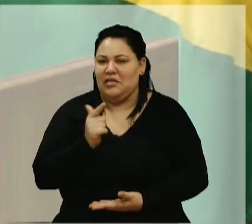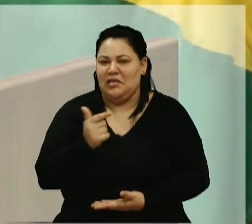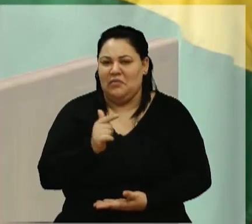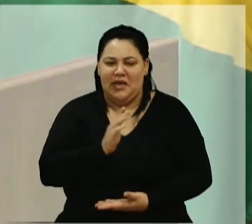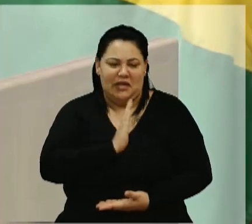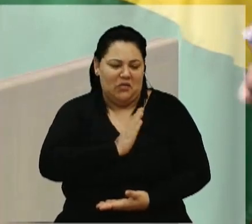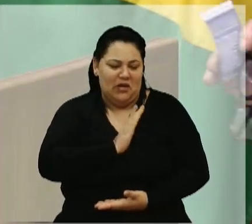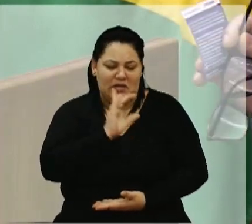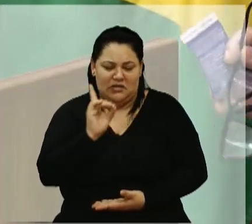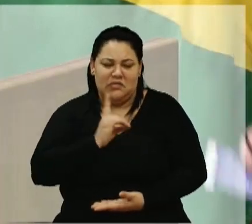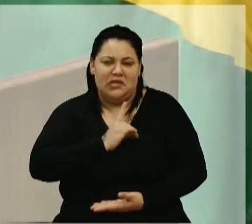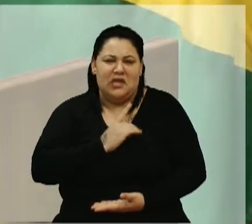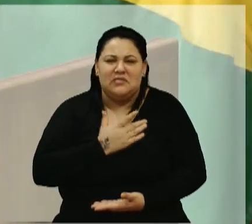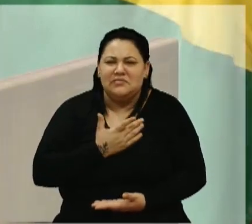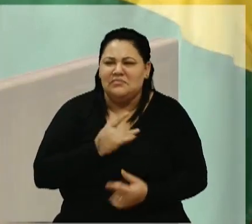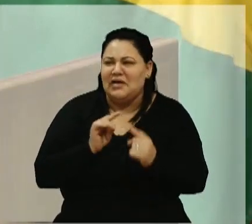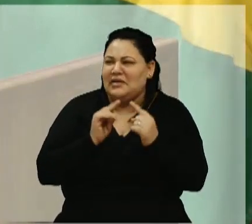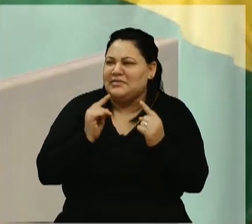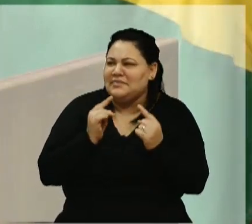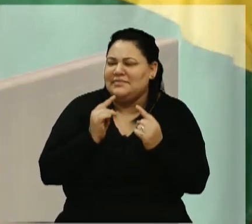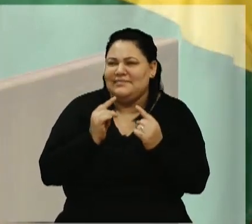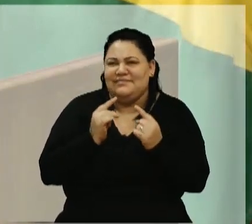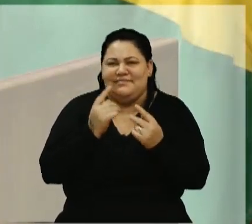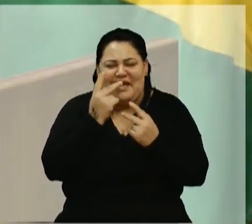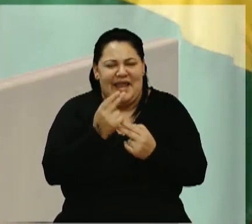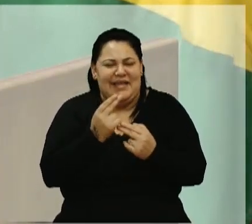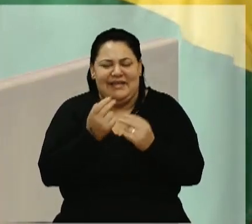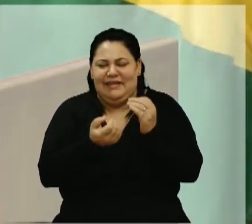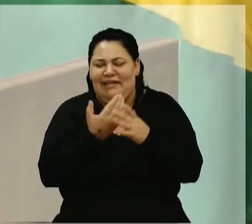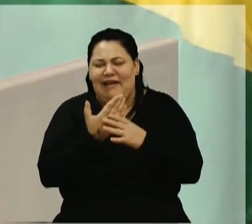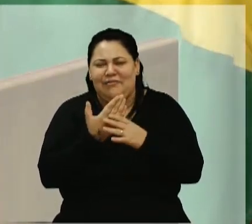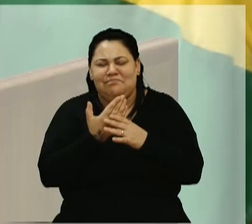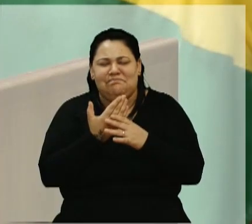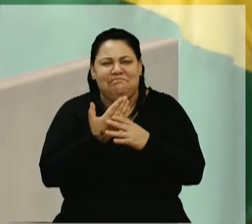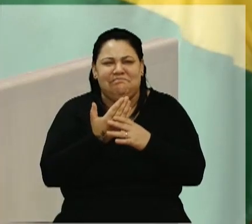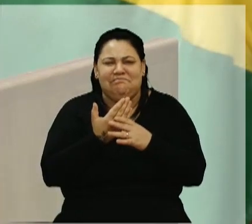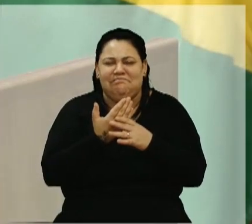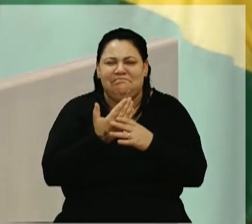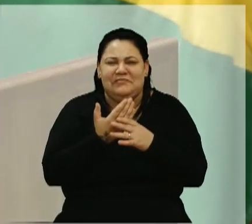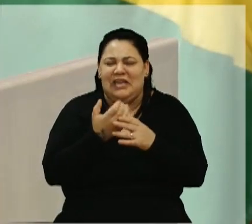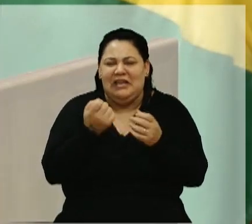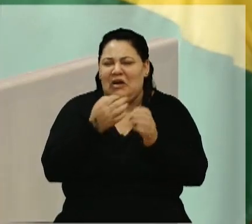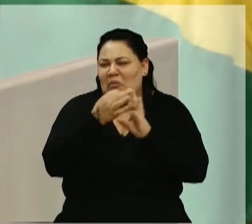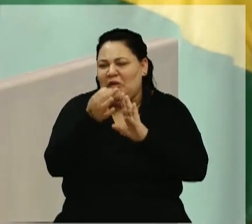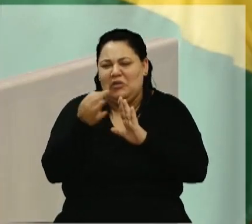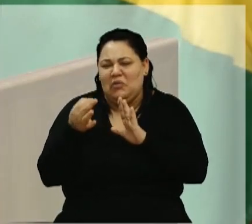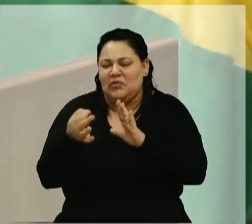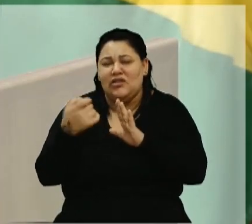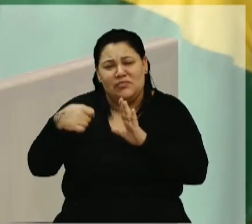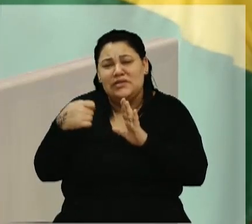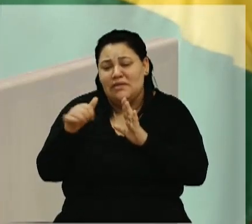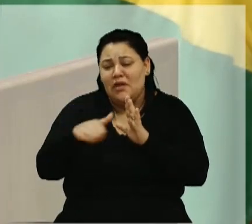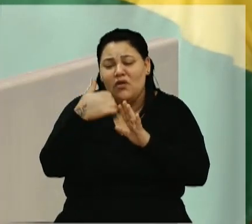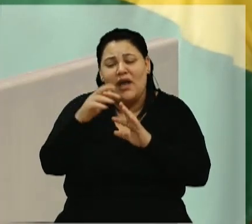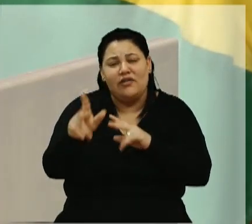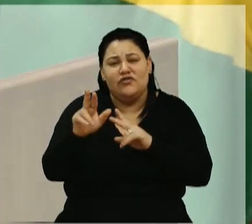peraí. E parece que criaram um rótulo nos últimos anos. Não é assim. Não. Nós precisamos melhorar com as diferenças. Sempre falei